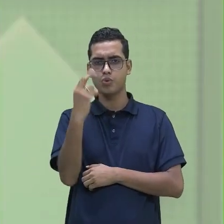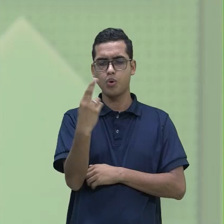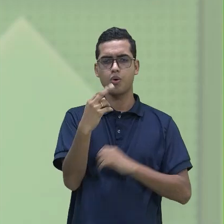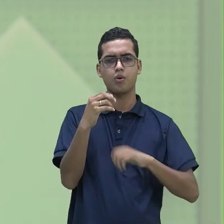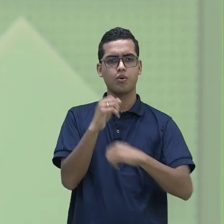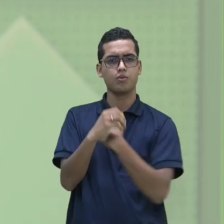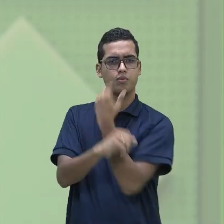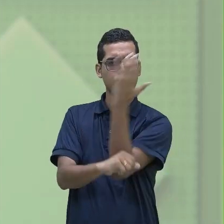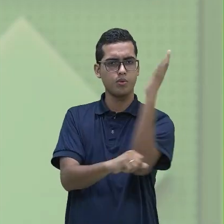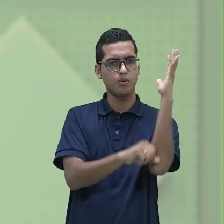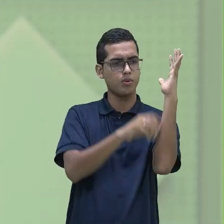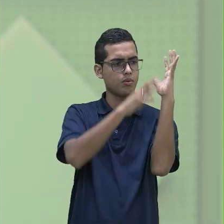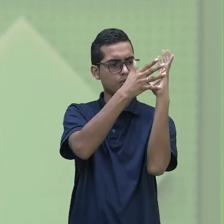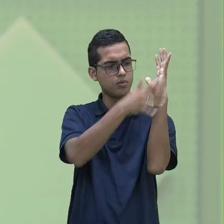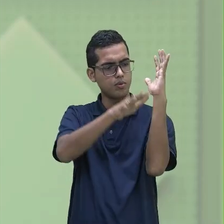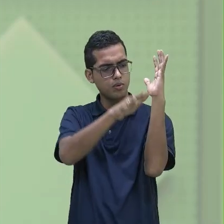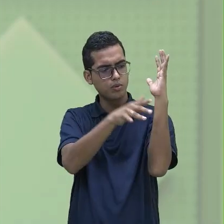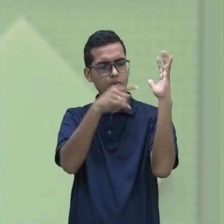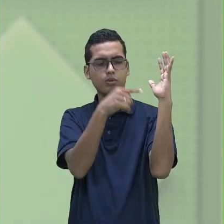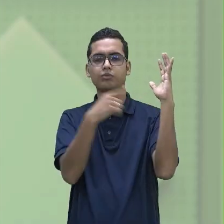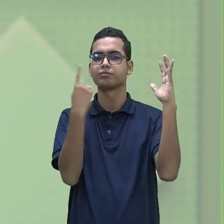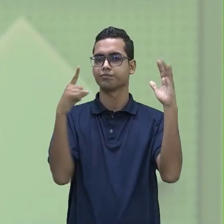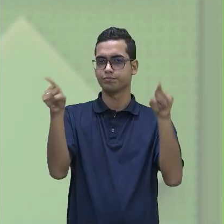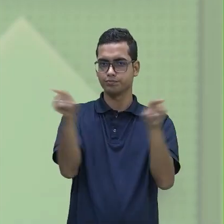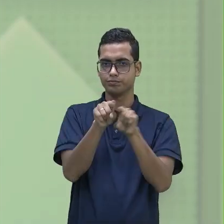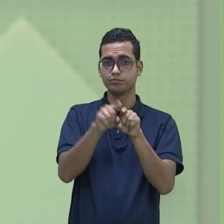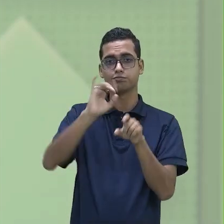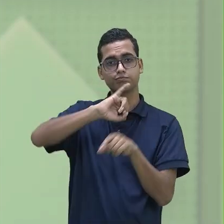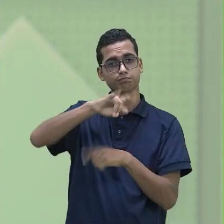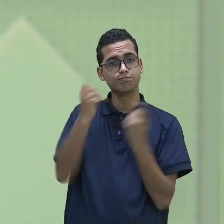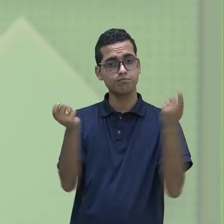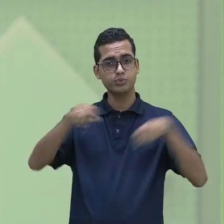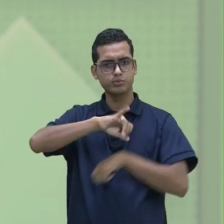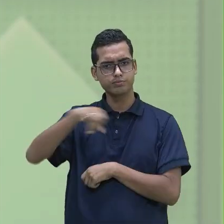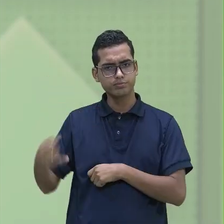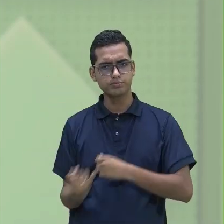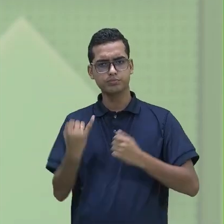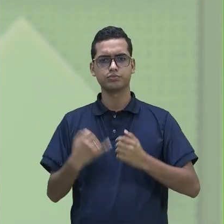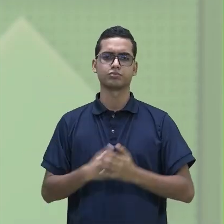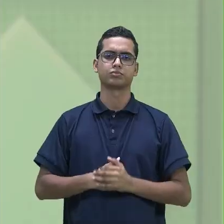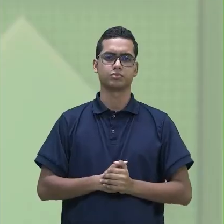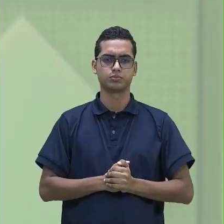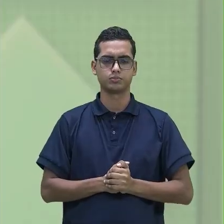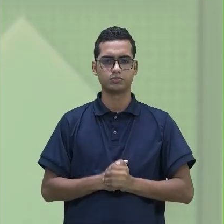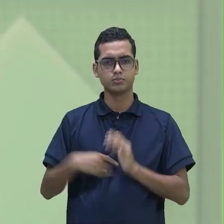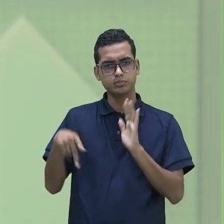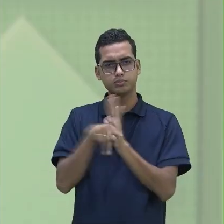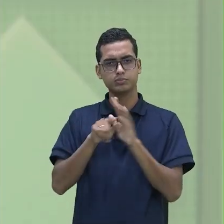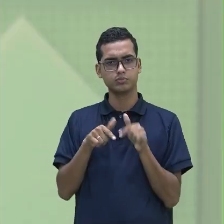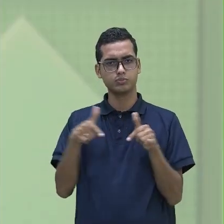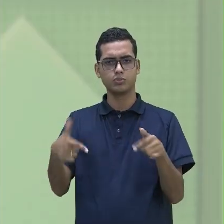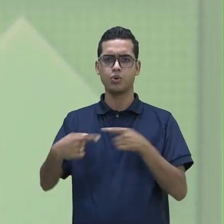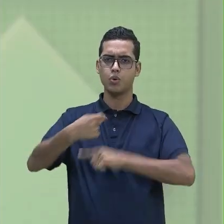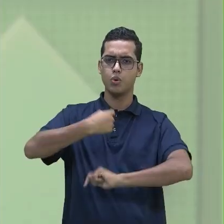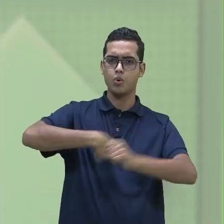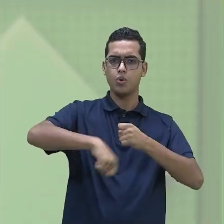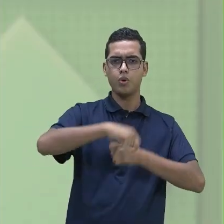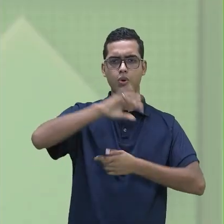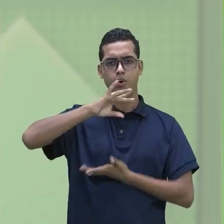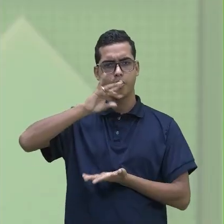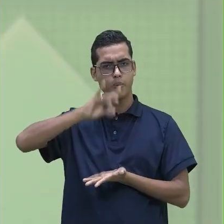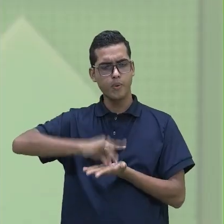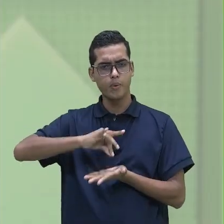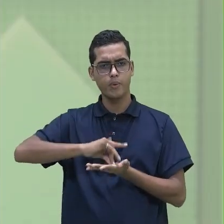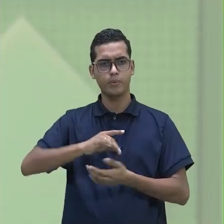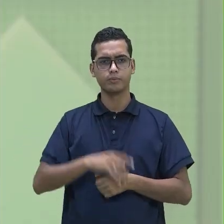folhas daquela árvore, né? Isso tudo faz parte desses potenciais econômicos